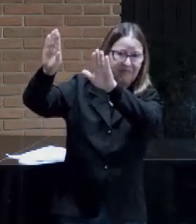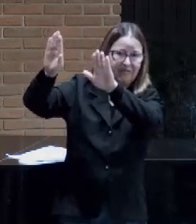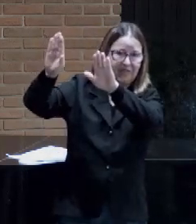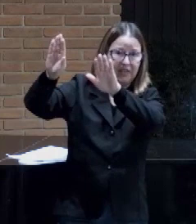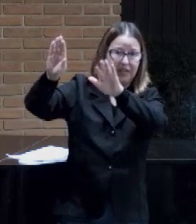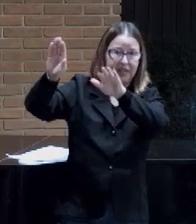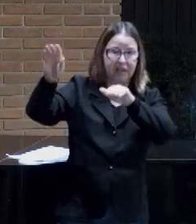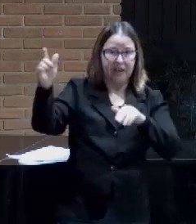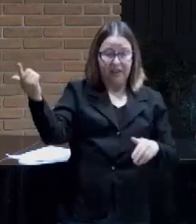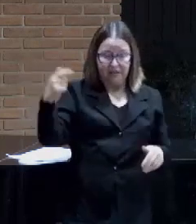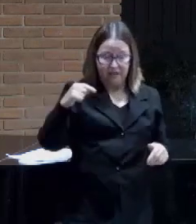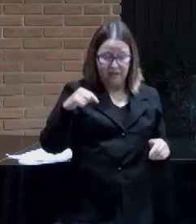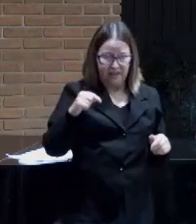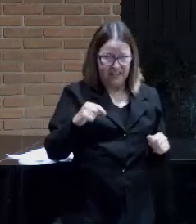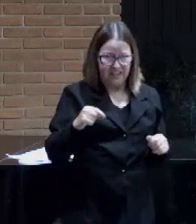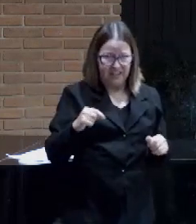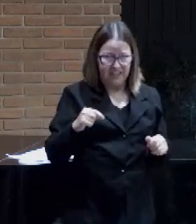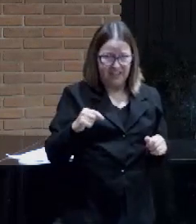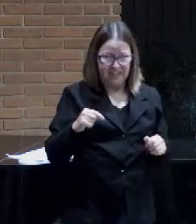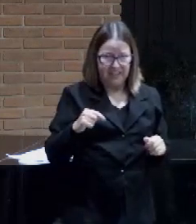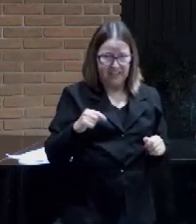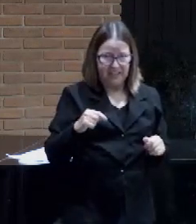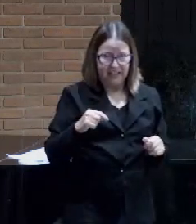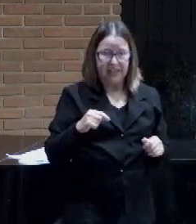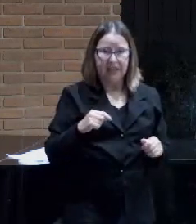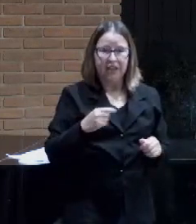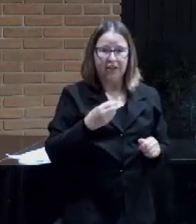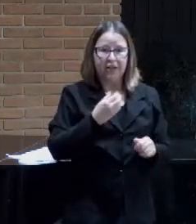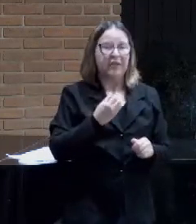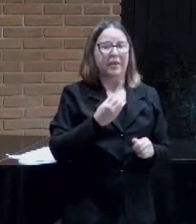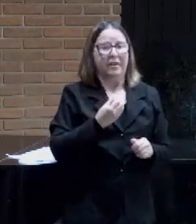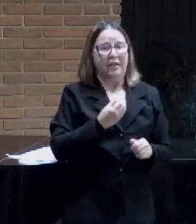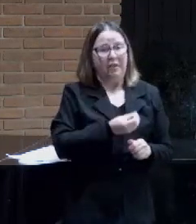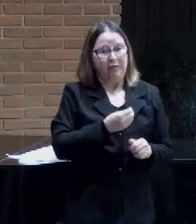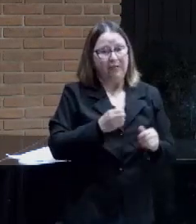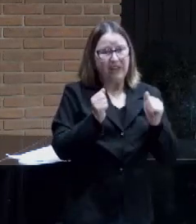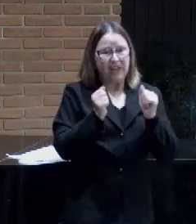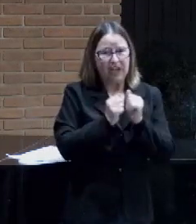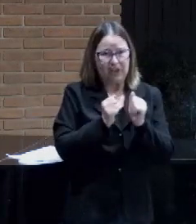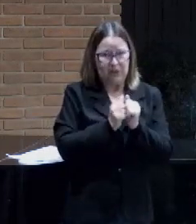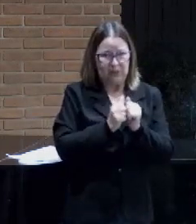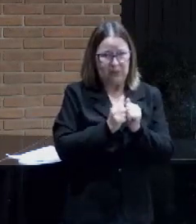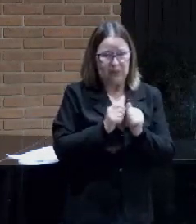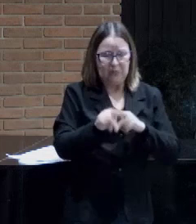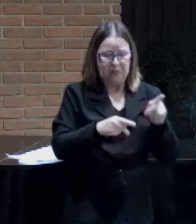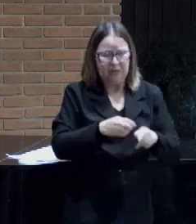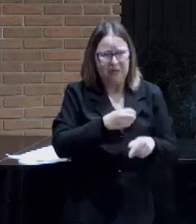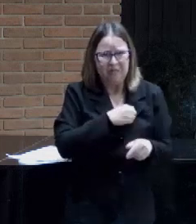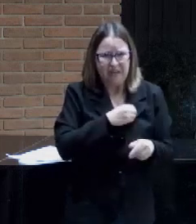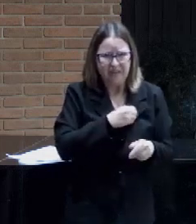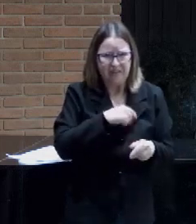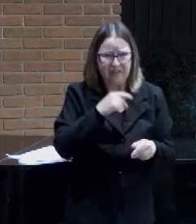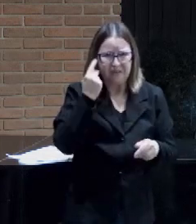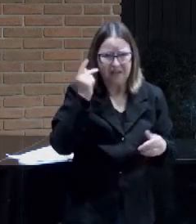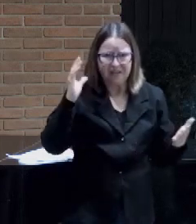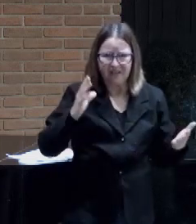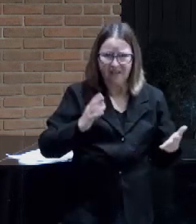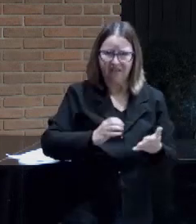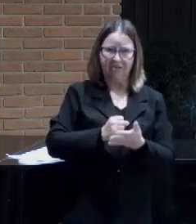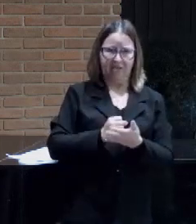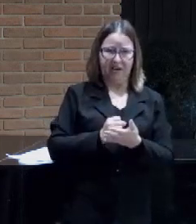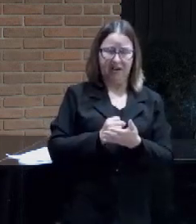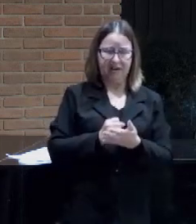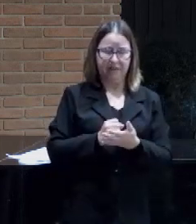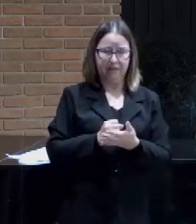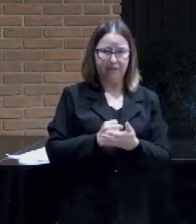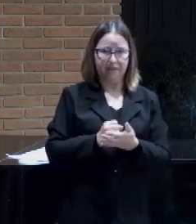com os seres mais feios deste mundo, para que esses seres pudessem ser salvos por ele. Ao mesmo tempo que não faz sentido para a nossa mente pequena,